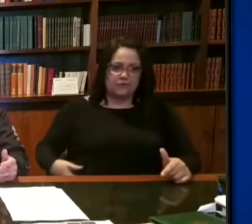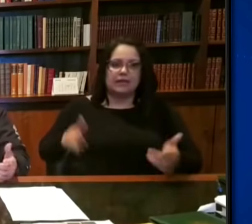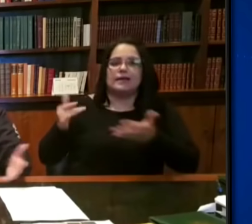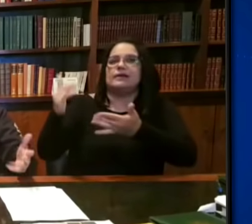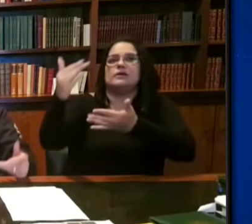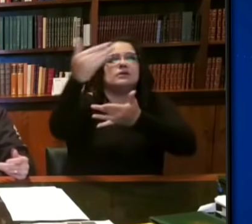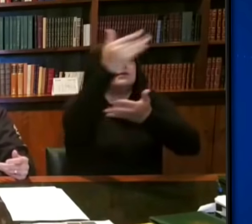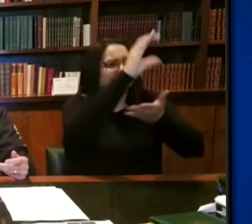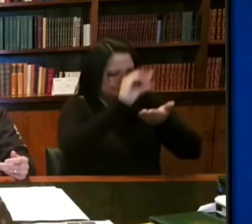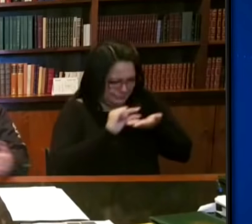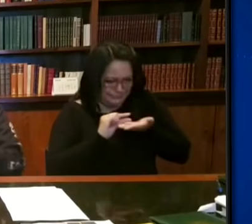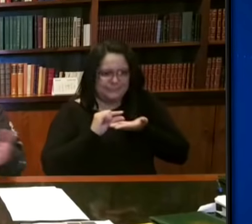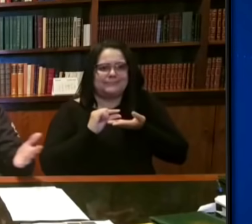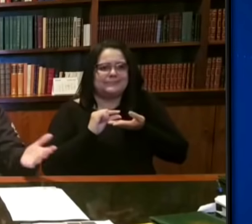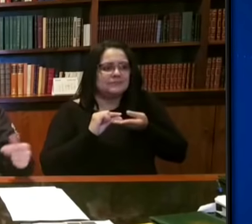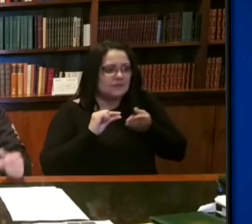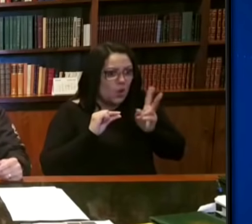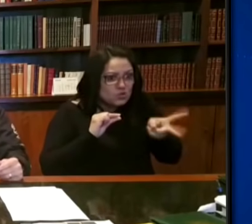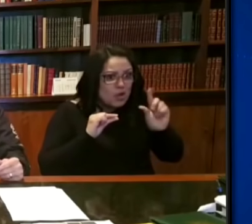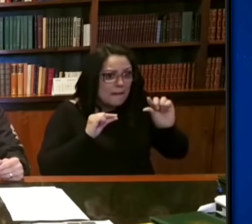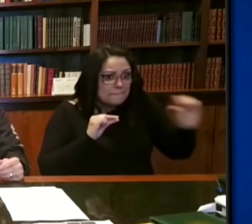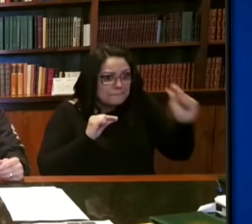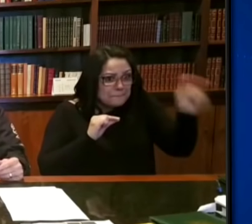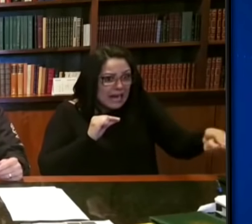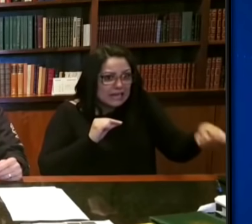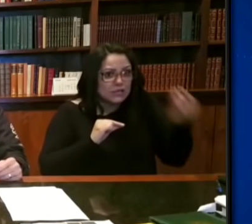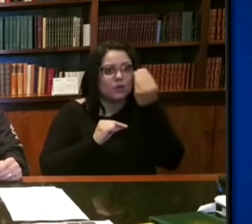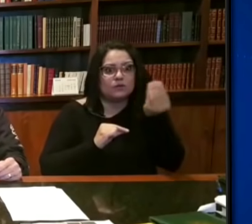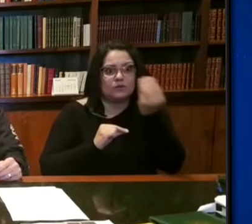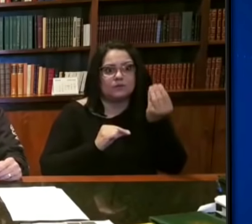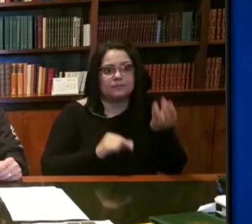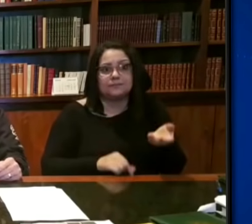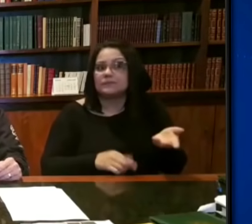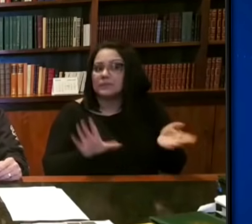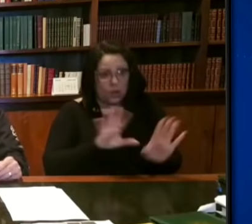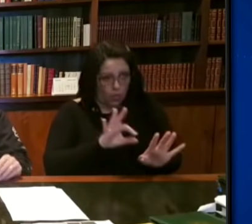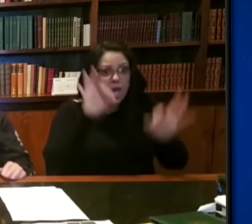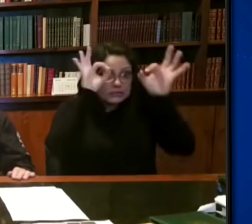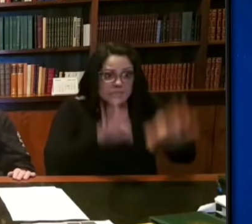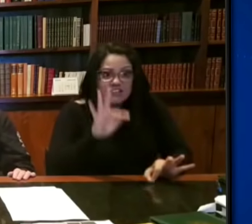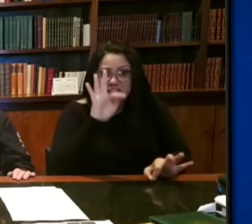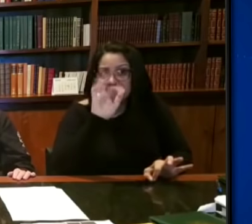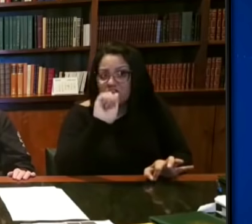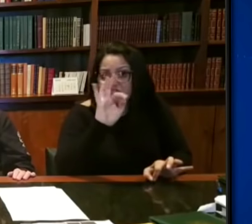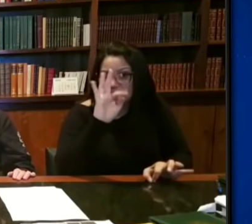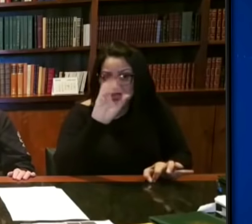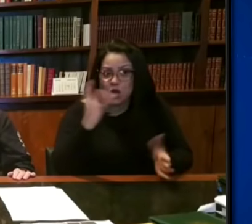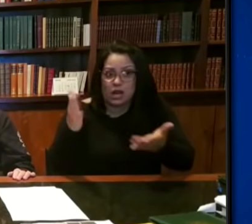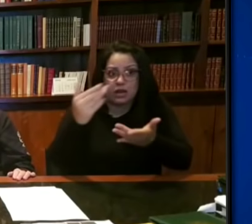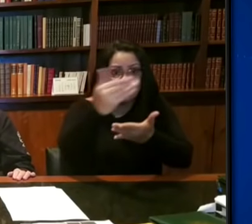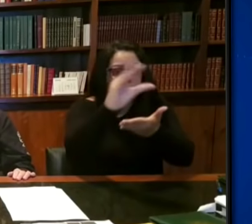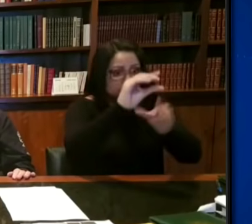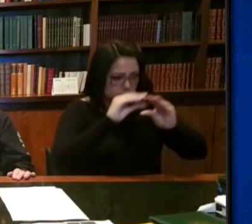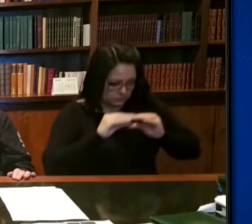caia. Fato, é fato, se caiu. Caia. Não, é fato, caiu. Vai continuar pagando é integral? Fato, caiu, caiu. Isso aí é o que eu estou dizendo. A opinião pública olha para isso